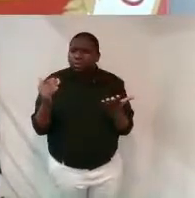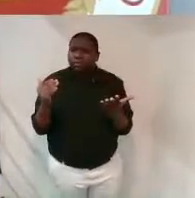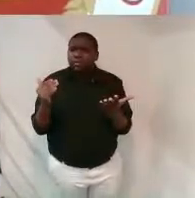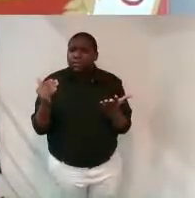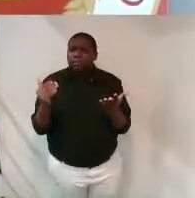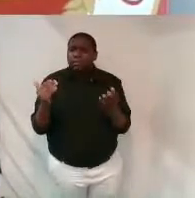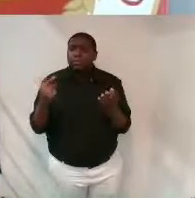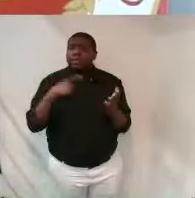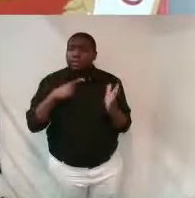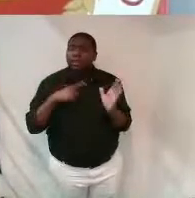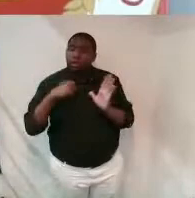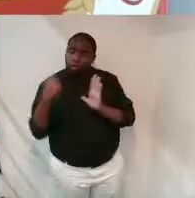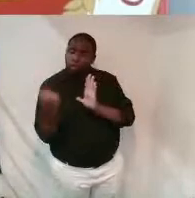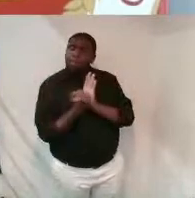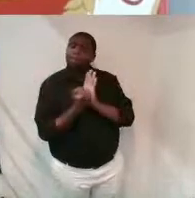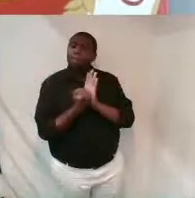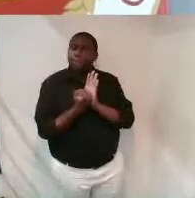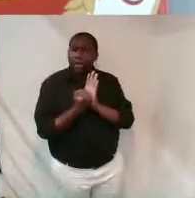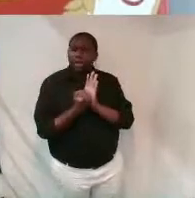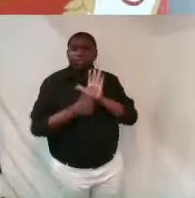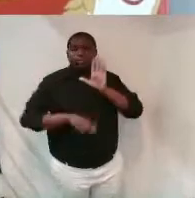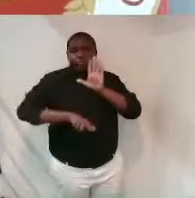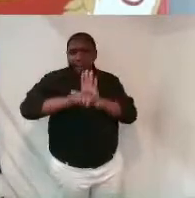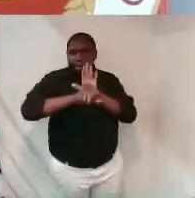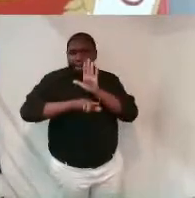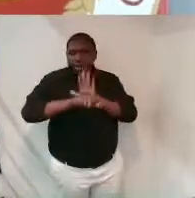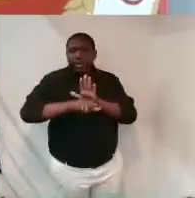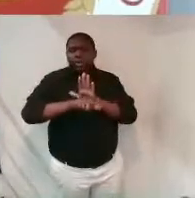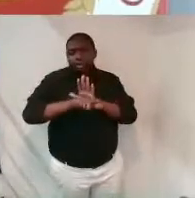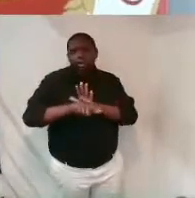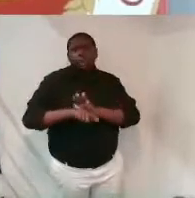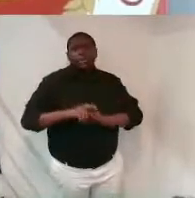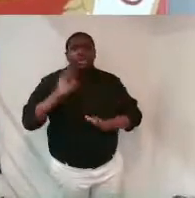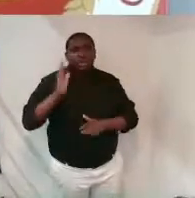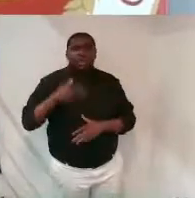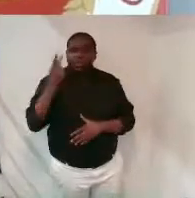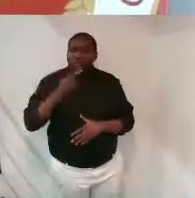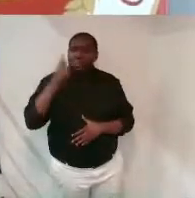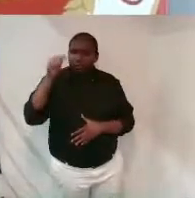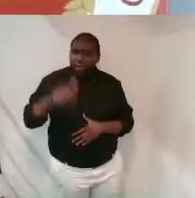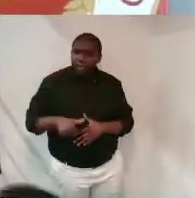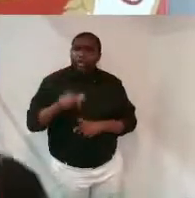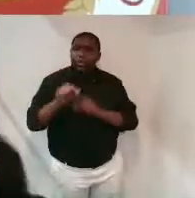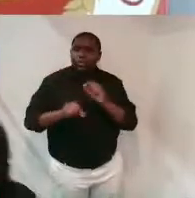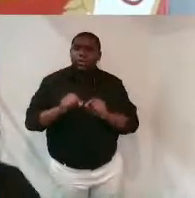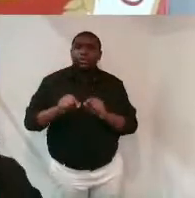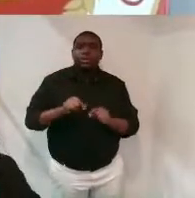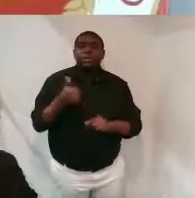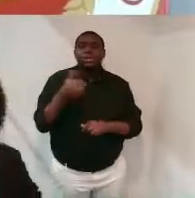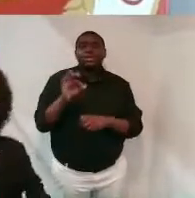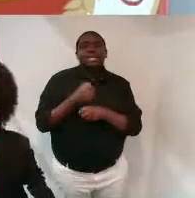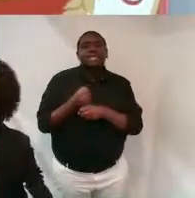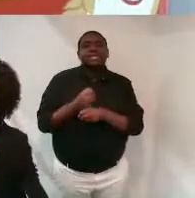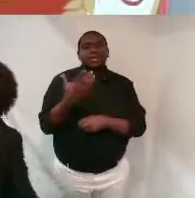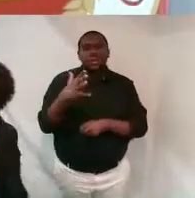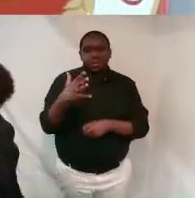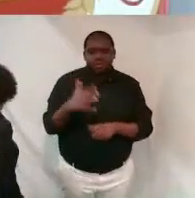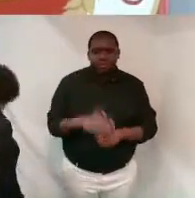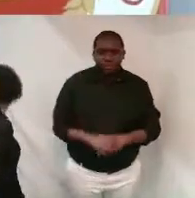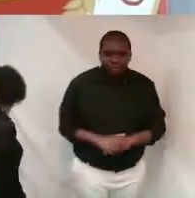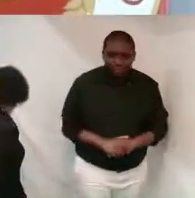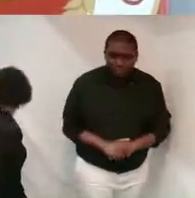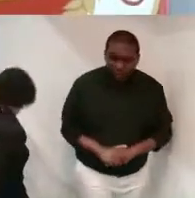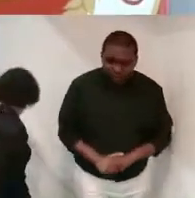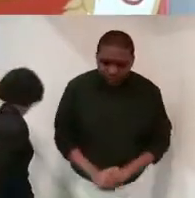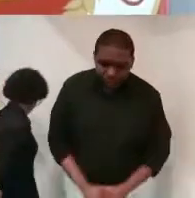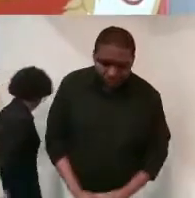o marco de a lei de resíduos aqui, que essa lei foi muito citada aqui, ela levou mais de 10 anos no Congresso Nacional e